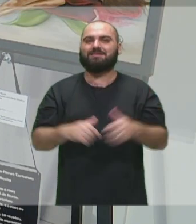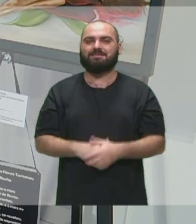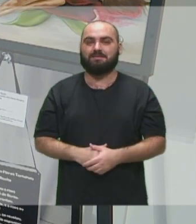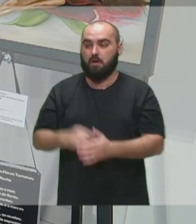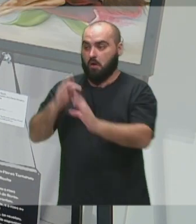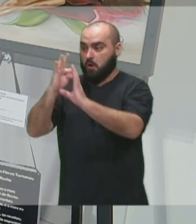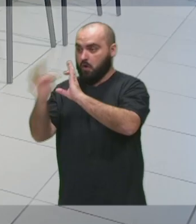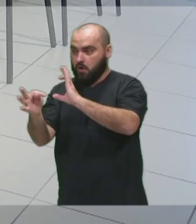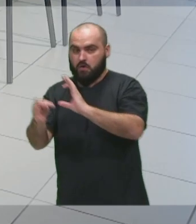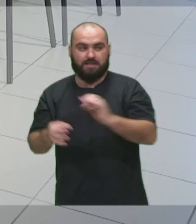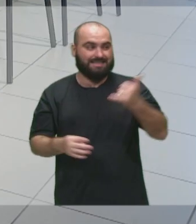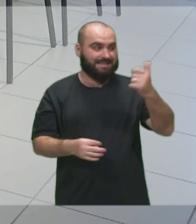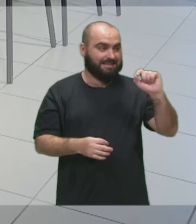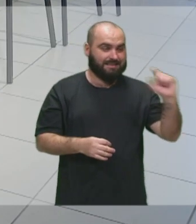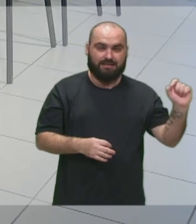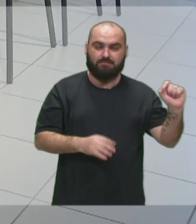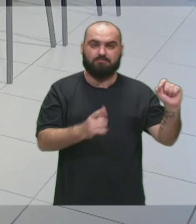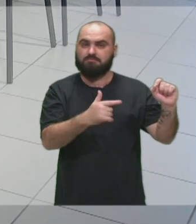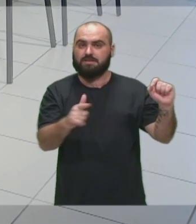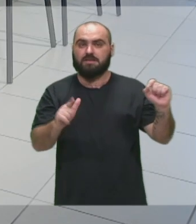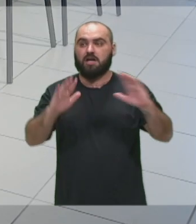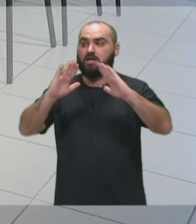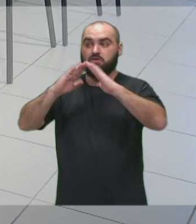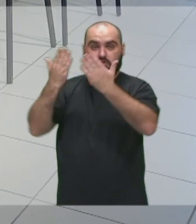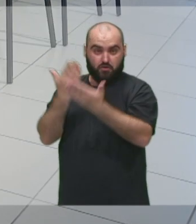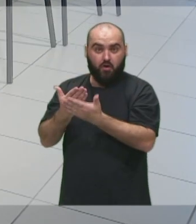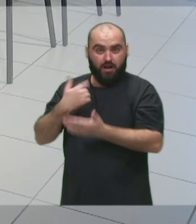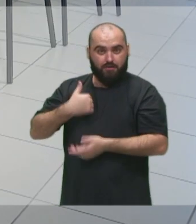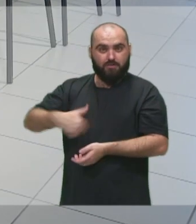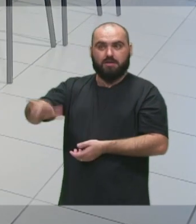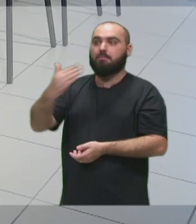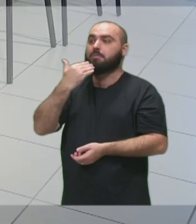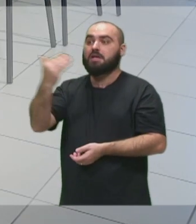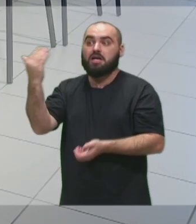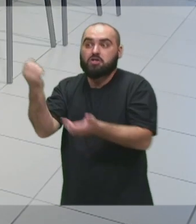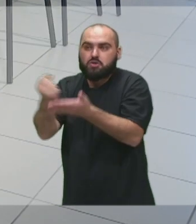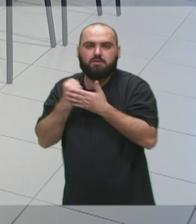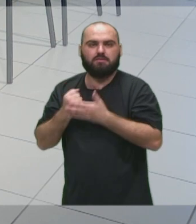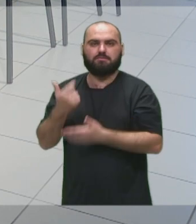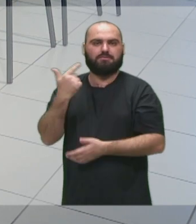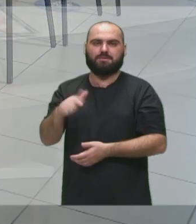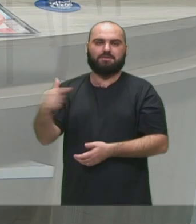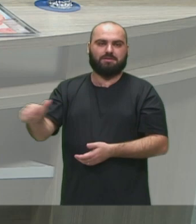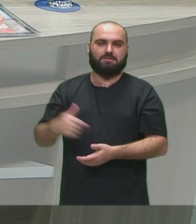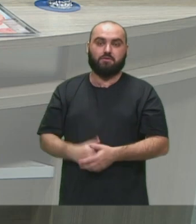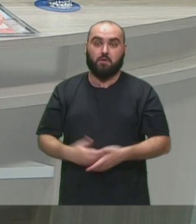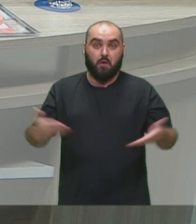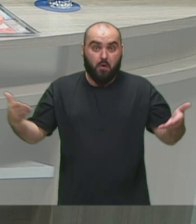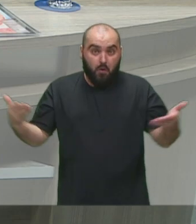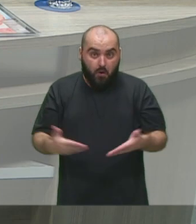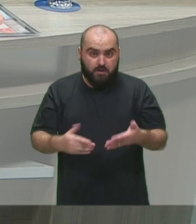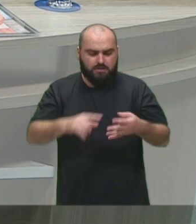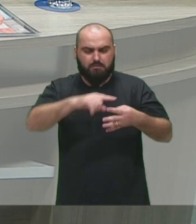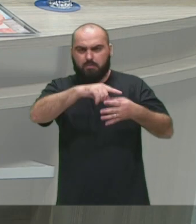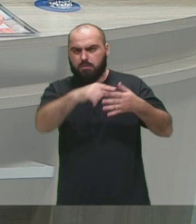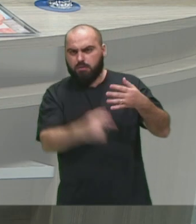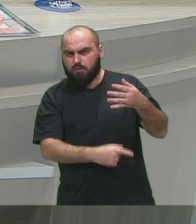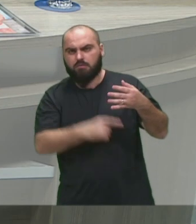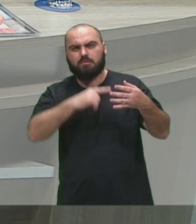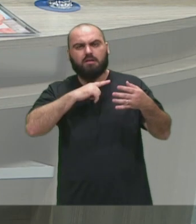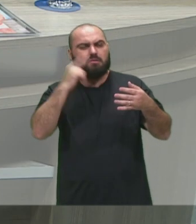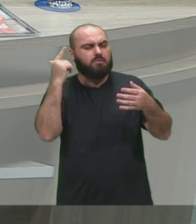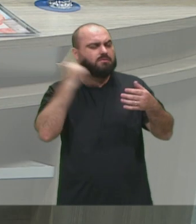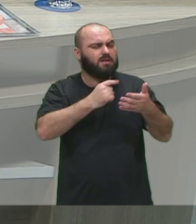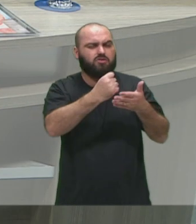conselho tutelar, na escola onde eu ia, eu não podia pedir ajuda. Hoje, nós temos meios de buscar ajuda,